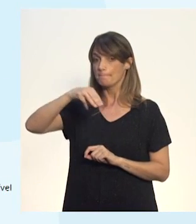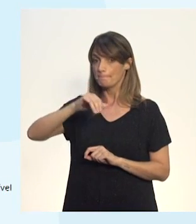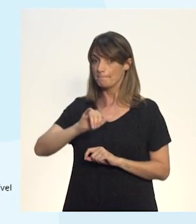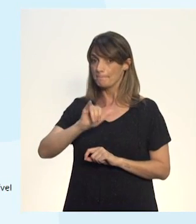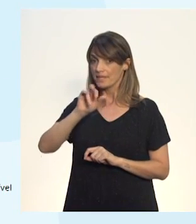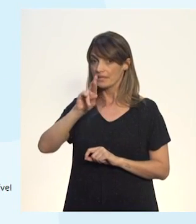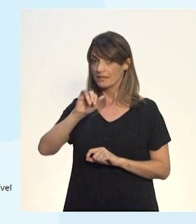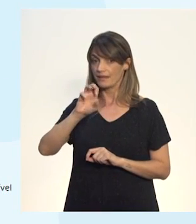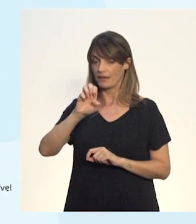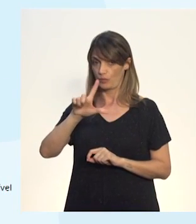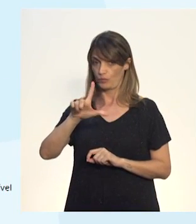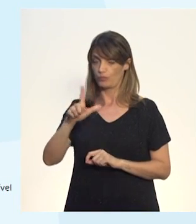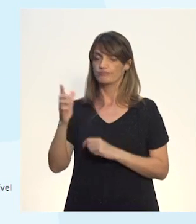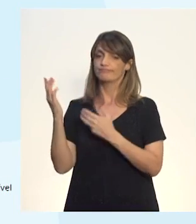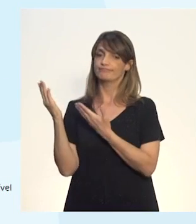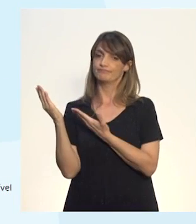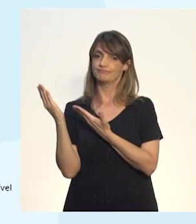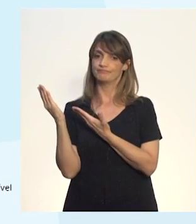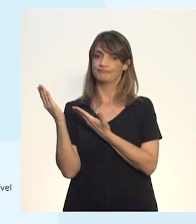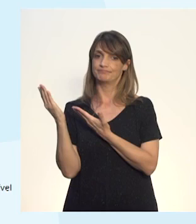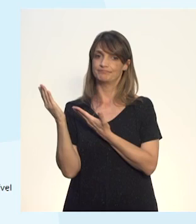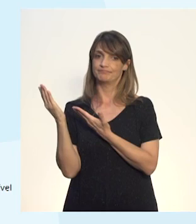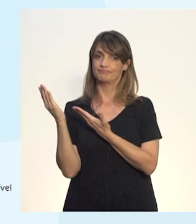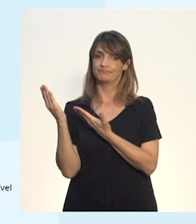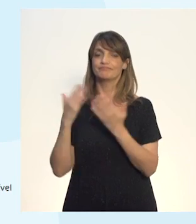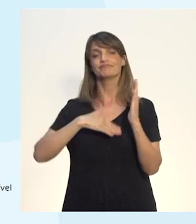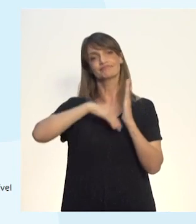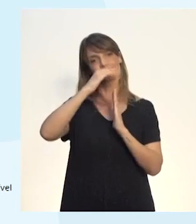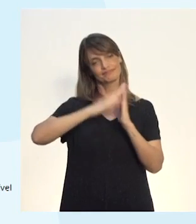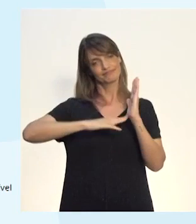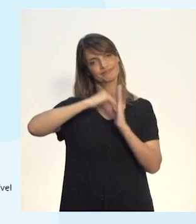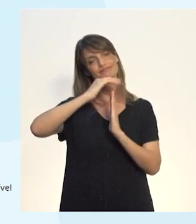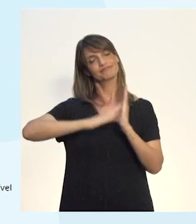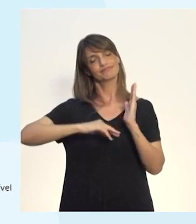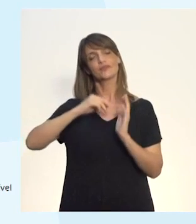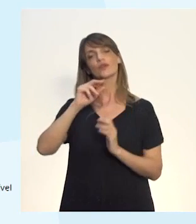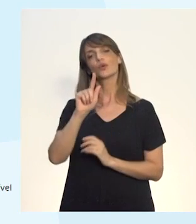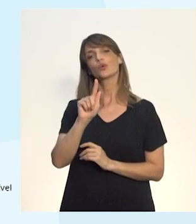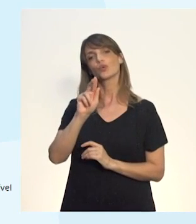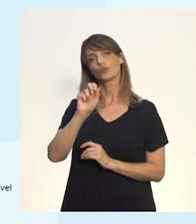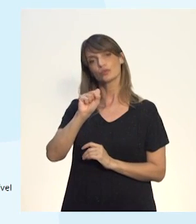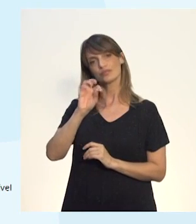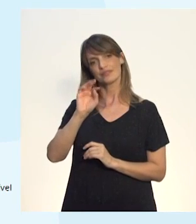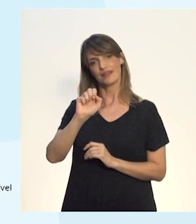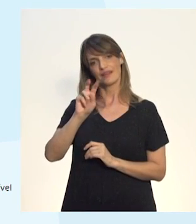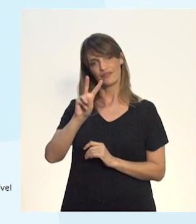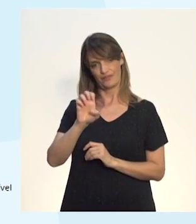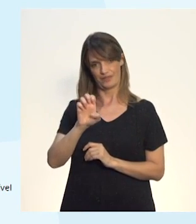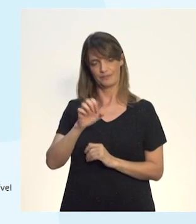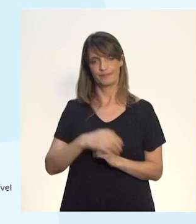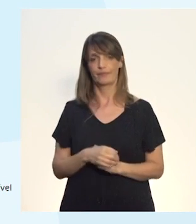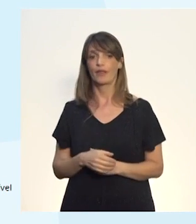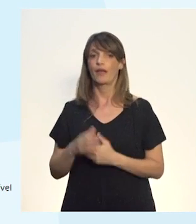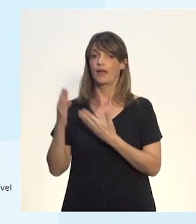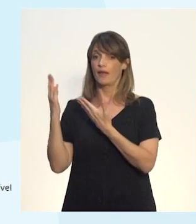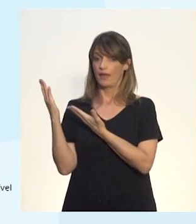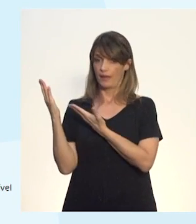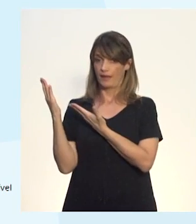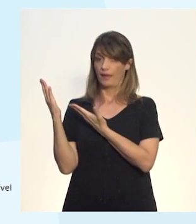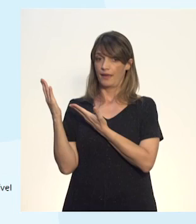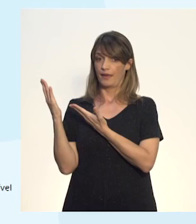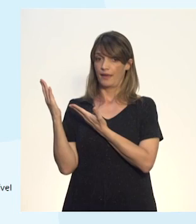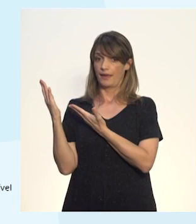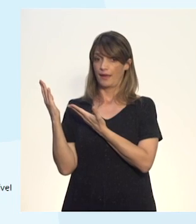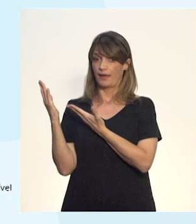como ilustrado também por Gustave Brion. Esse bispo Miriel apresenta para